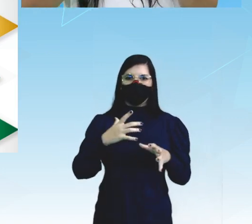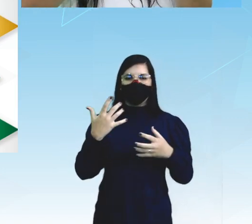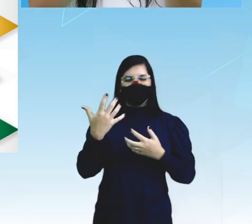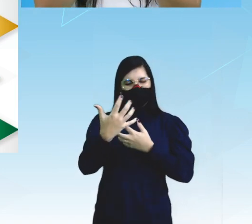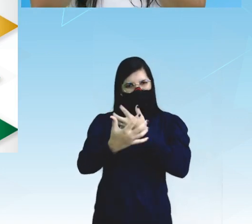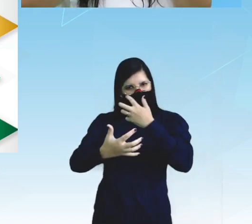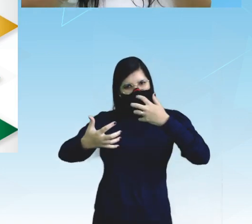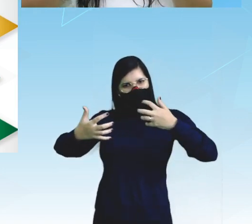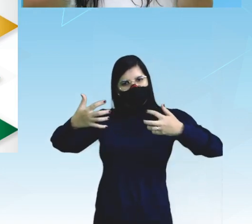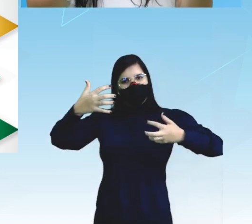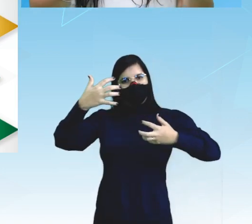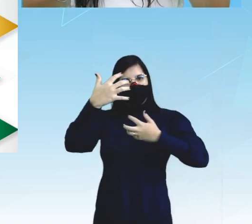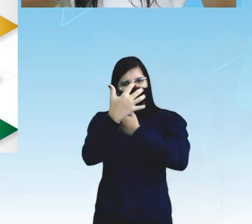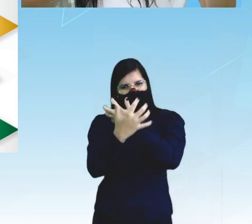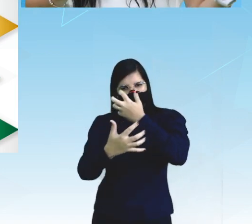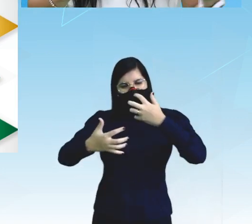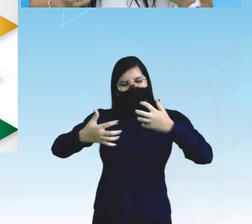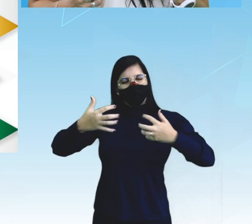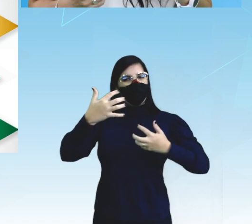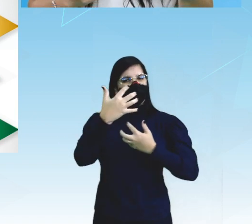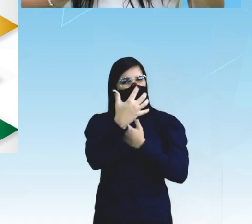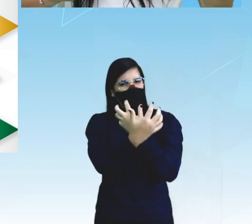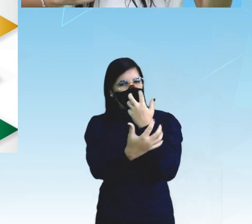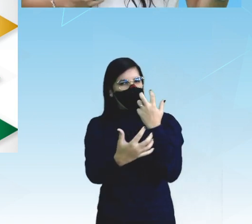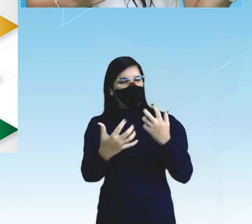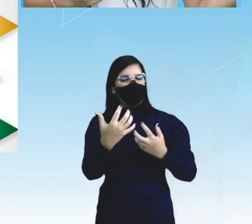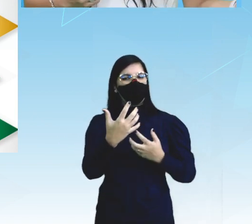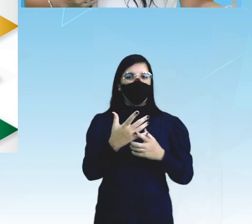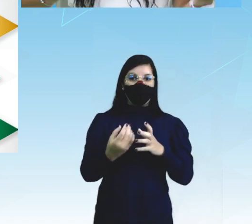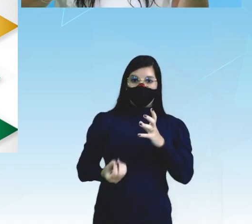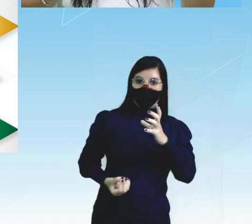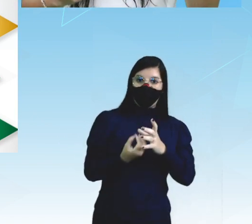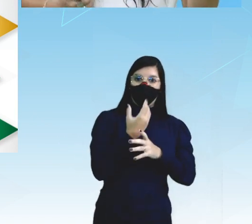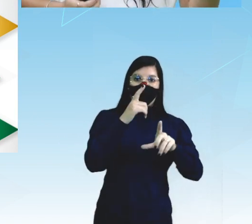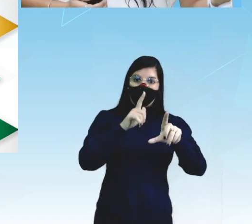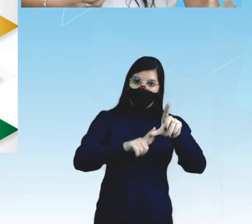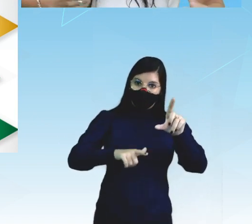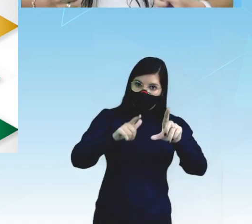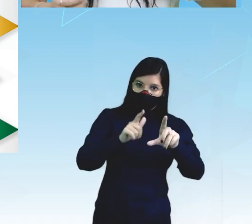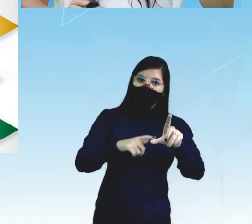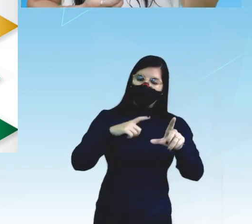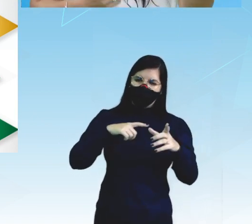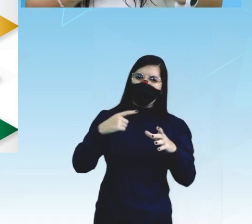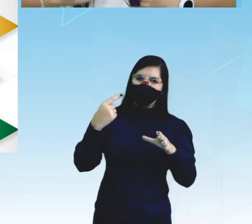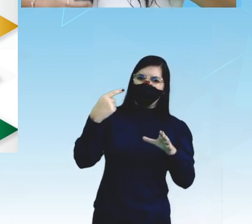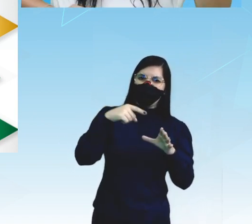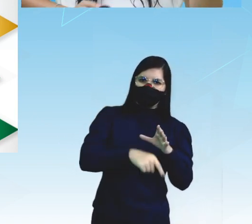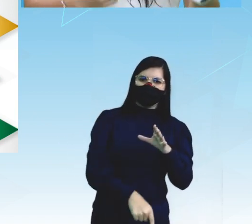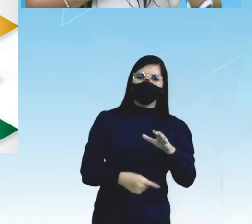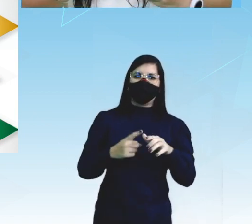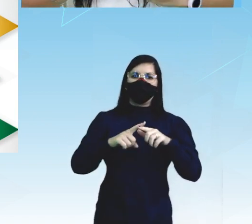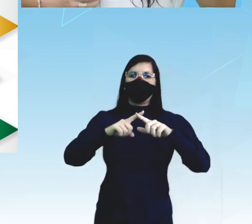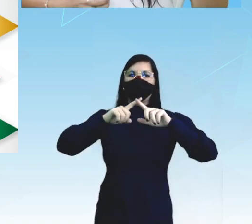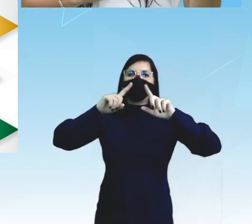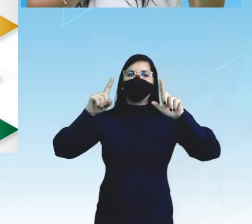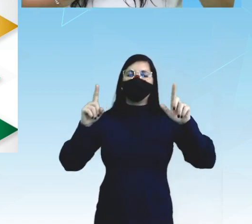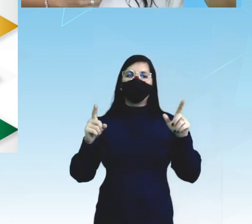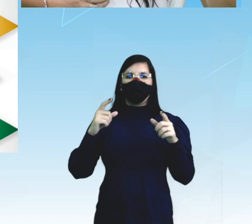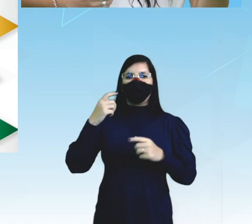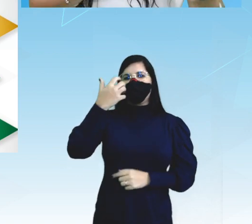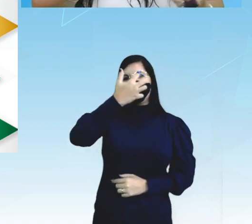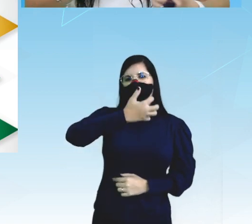melodia da formação da composição da música tinha uma complexidade, mas a